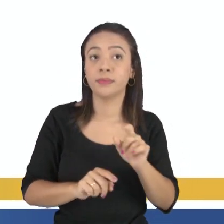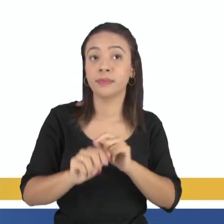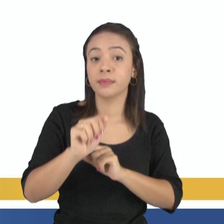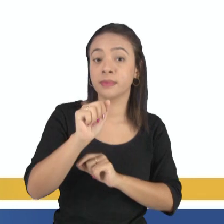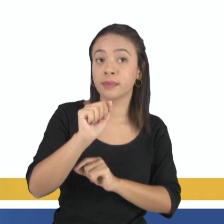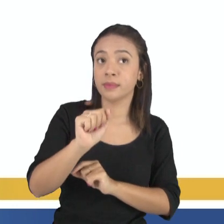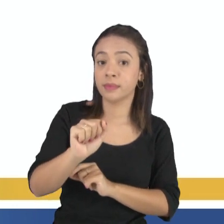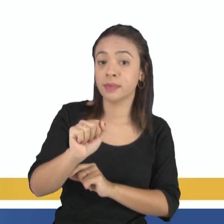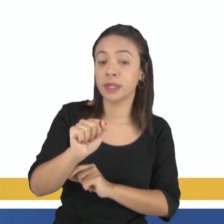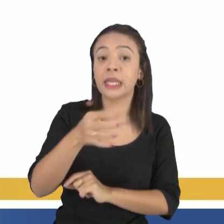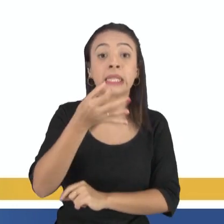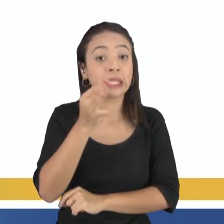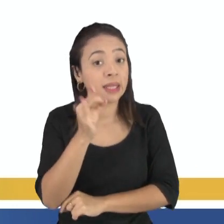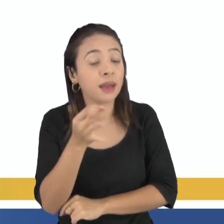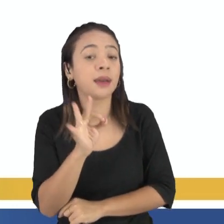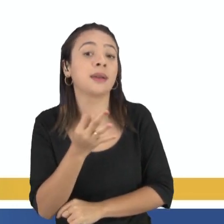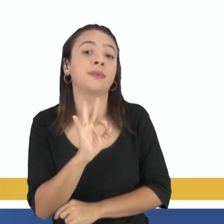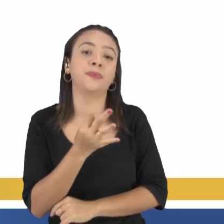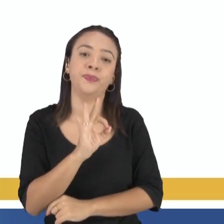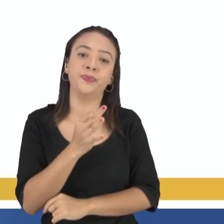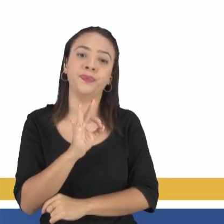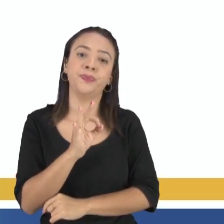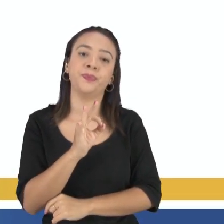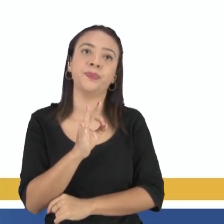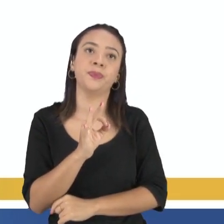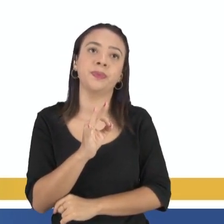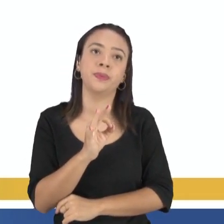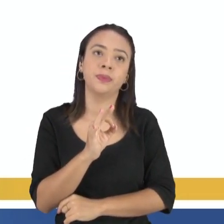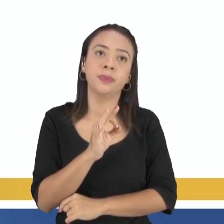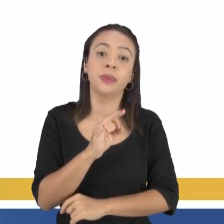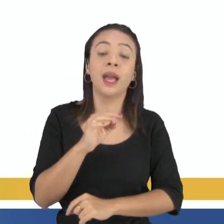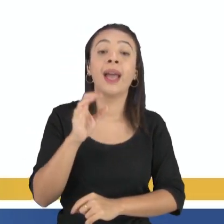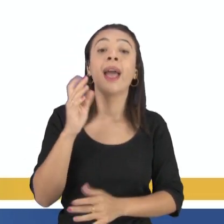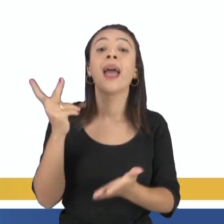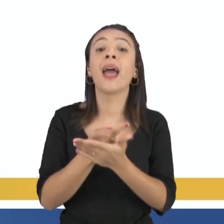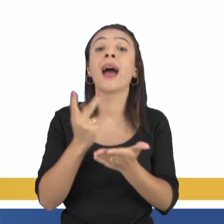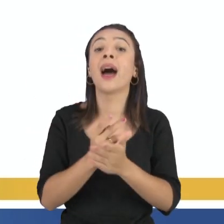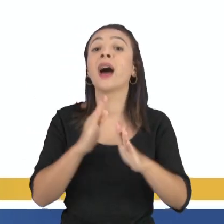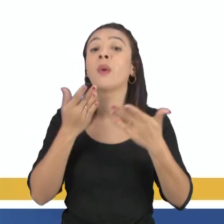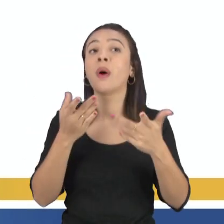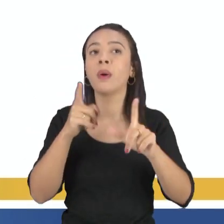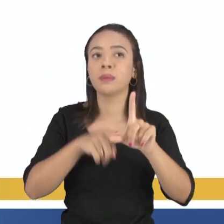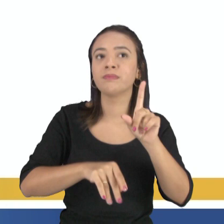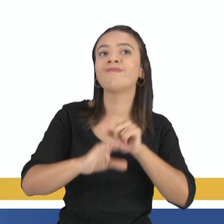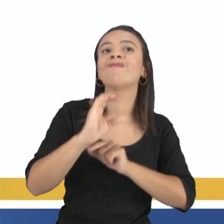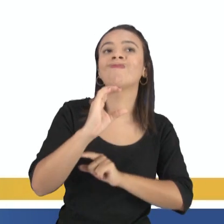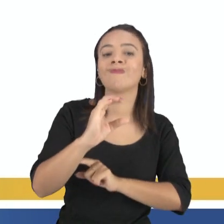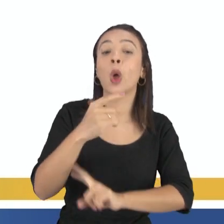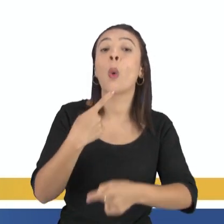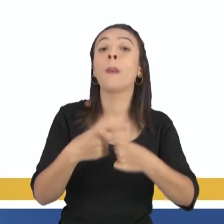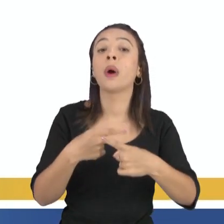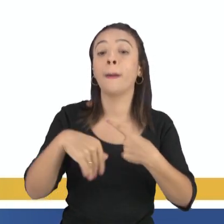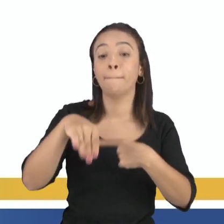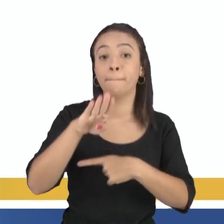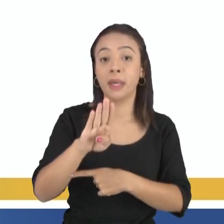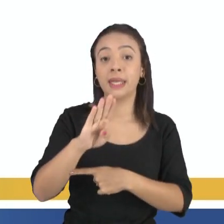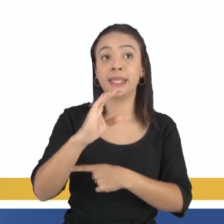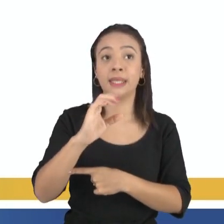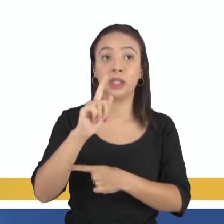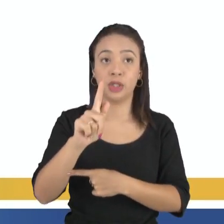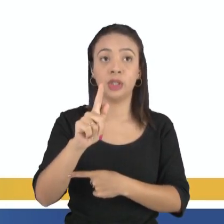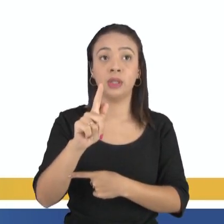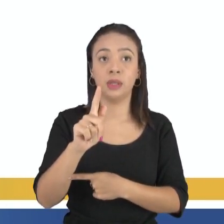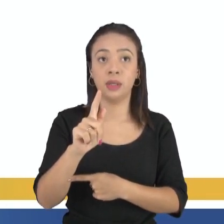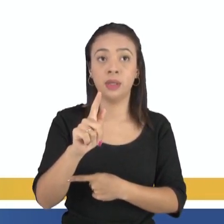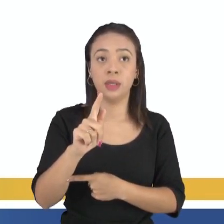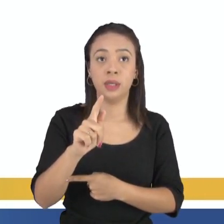pelo ar, é uma alternativa correta. Como incorreta, nós vamos ter a alternativa C, porque a BCG ela não